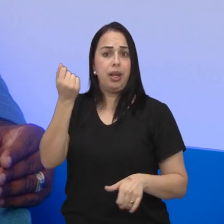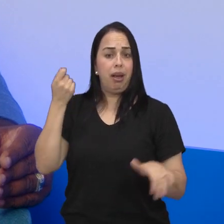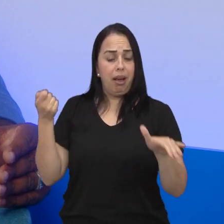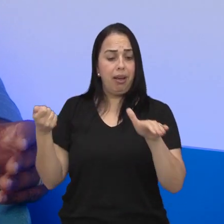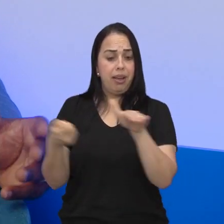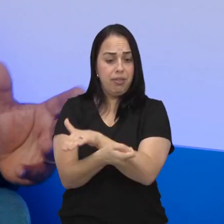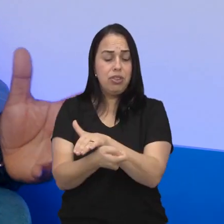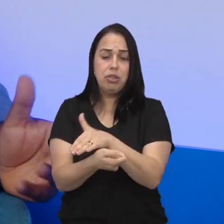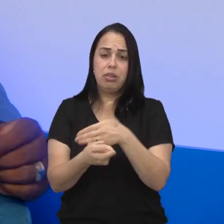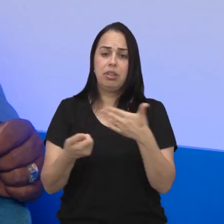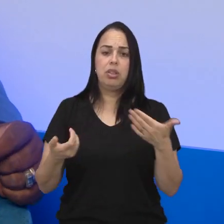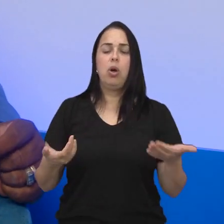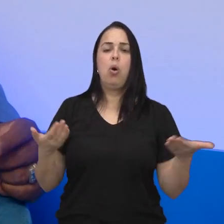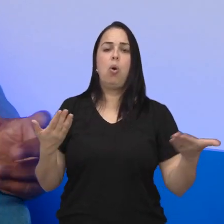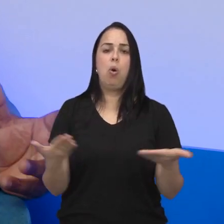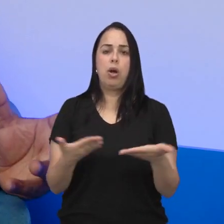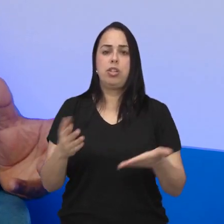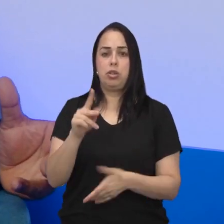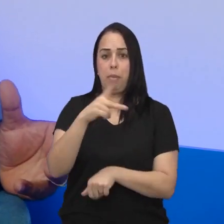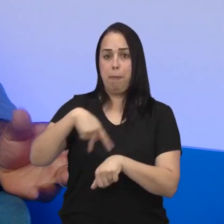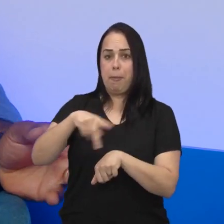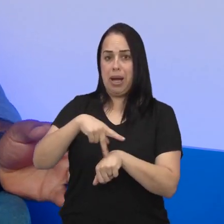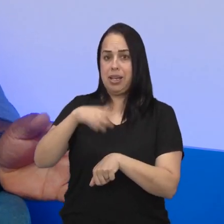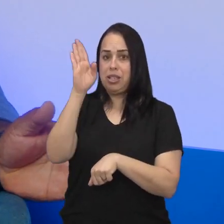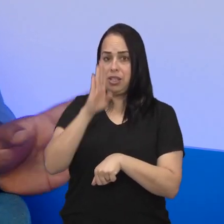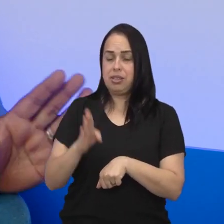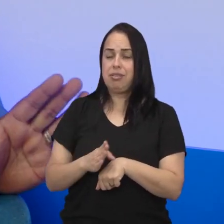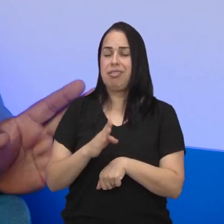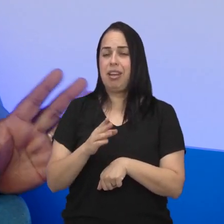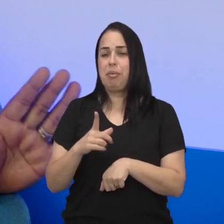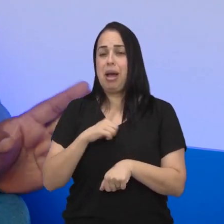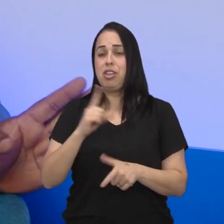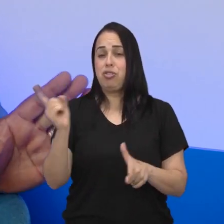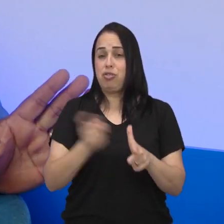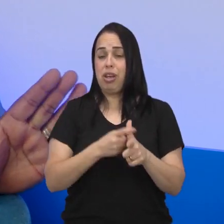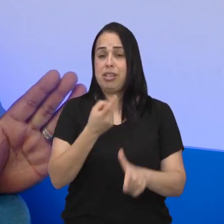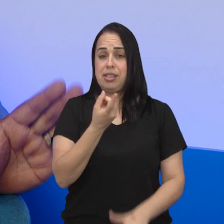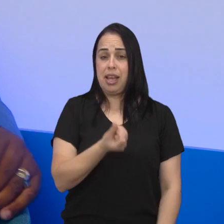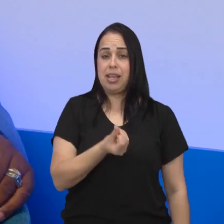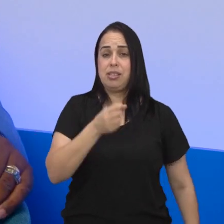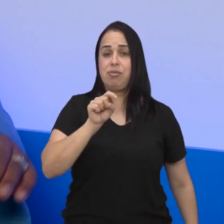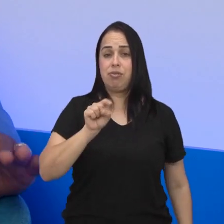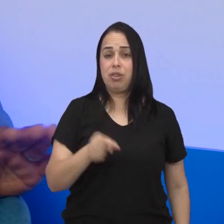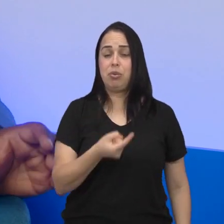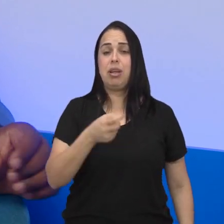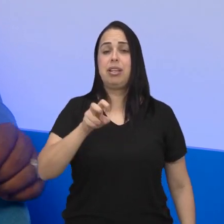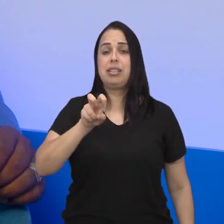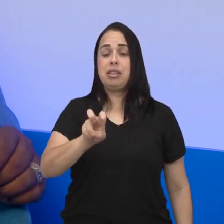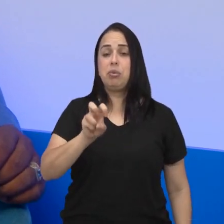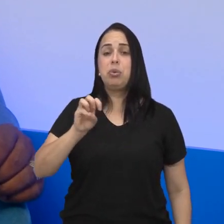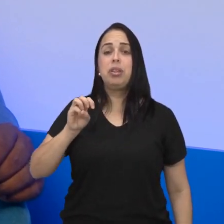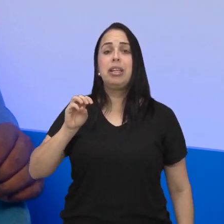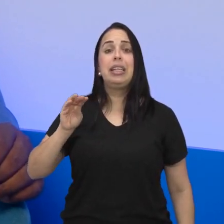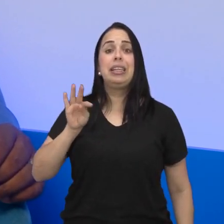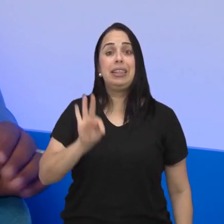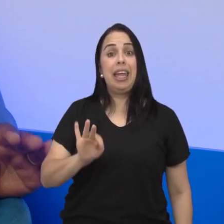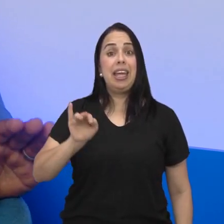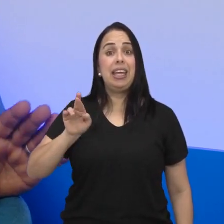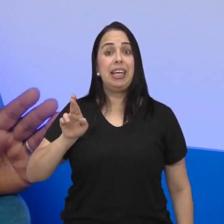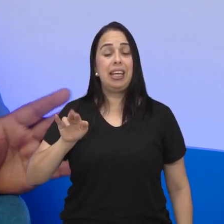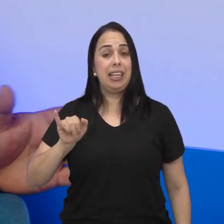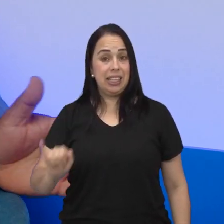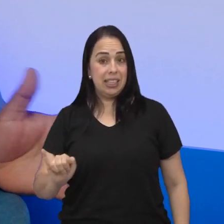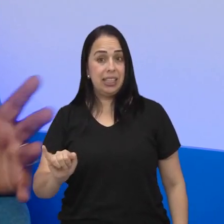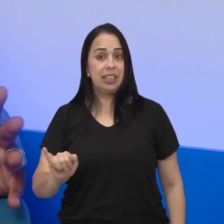financeiro. Hoje a gente tem, né, um país com uma dívida de 6,5 trilhões, né? Uma